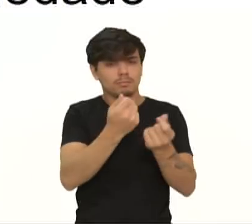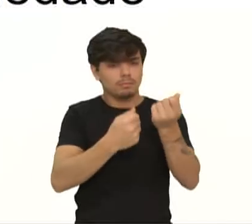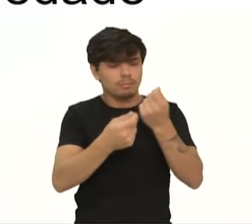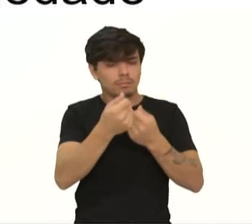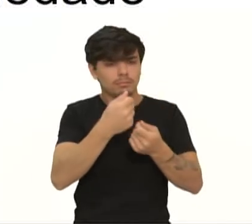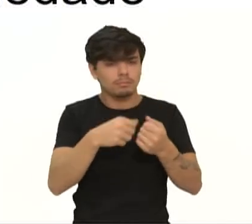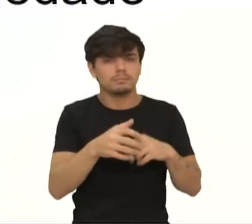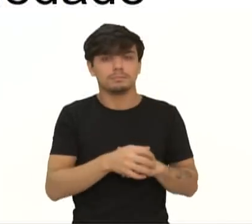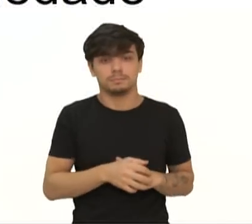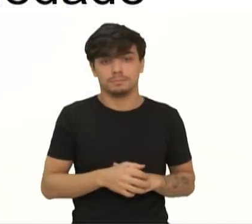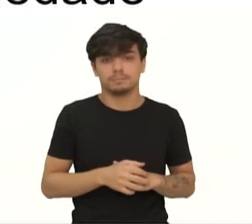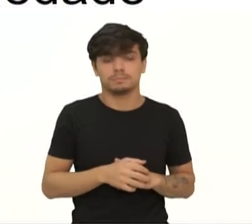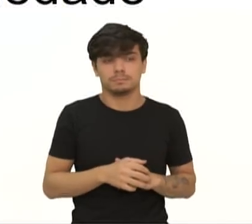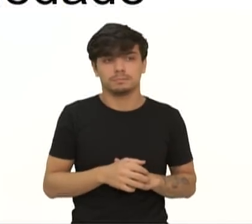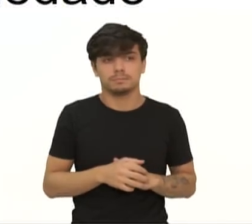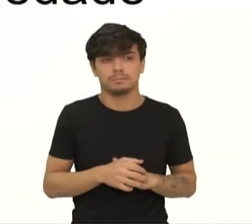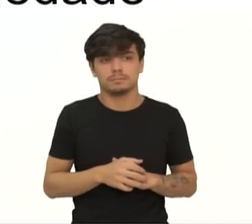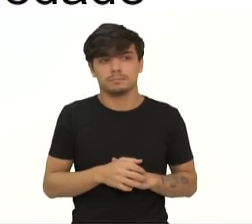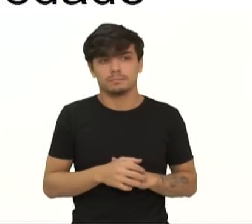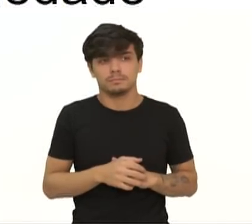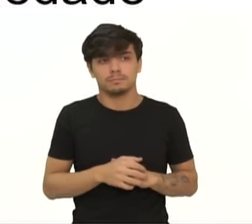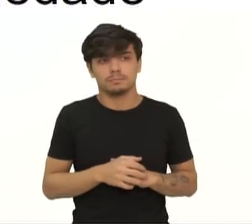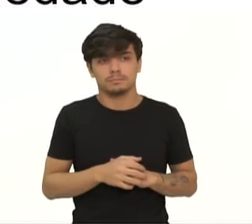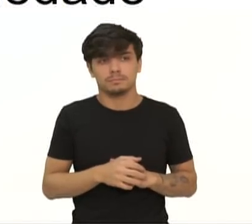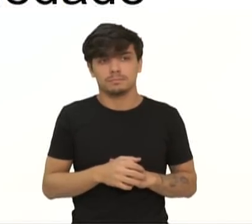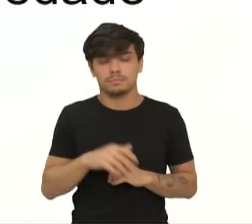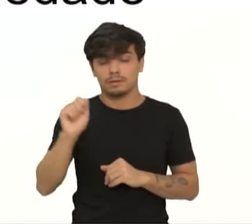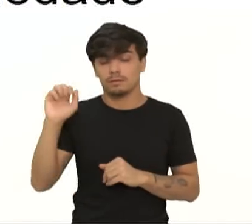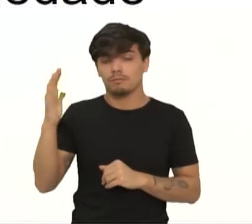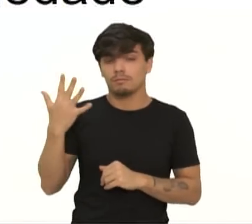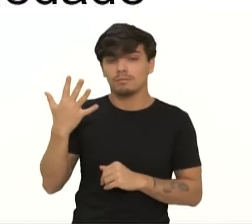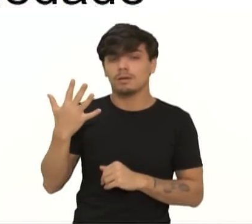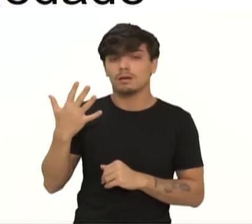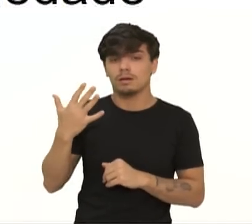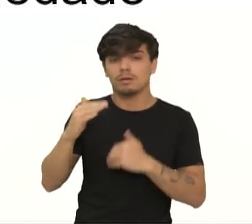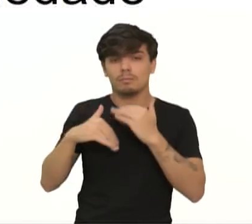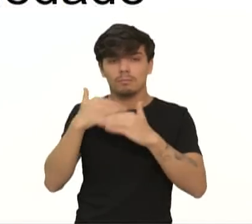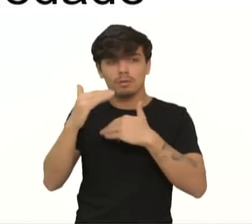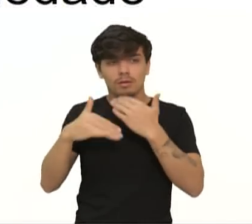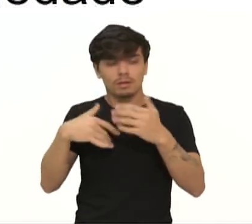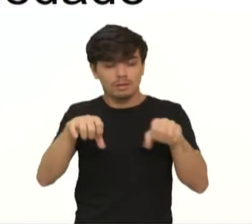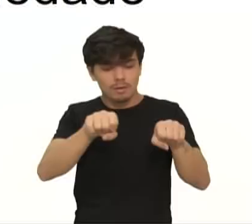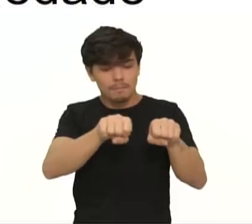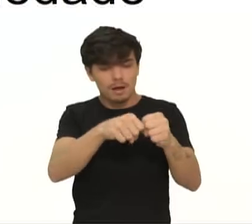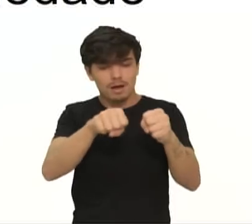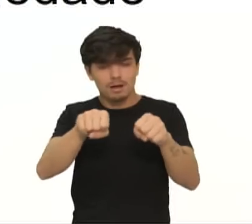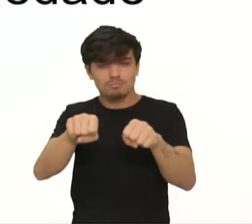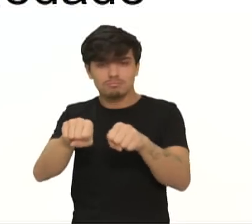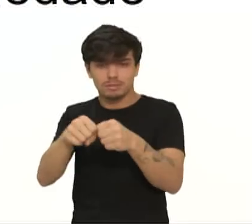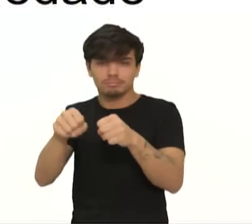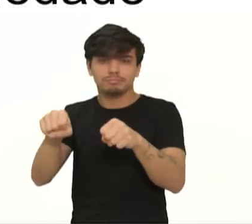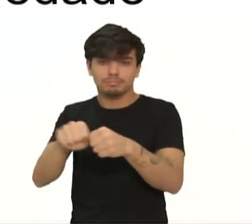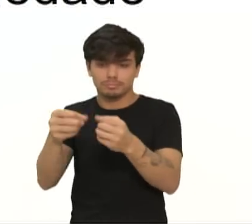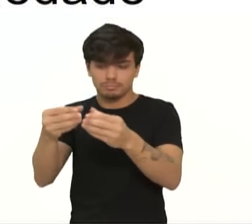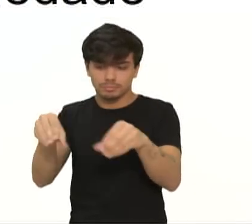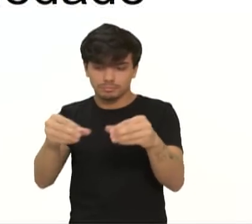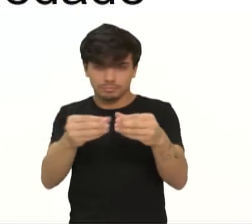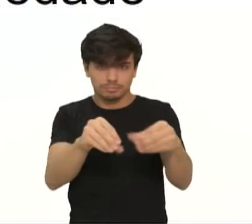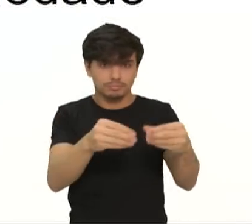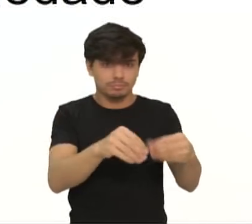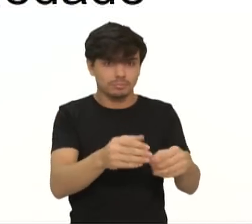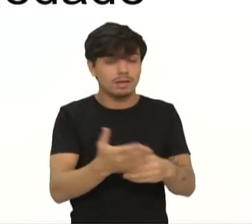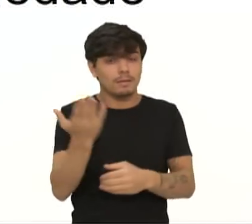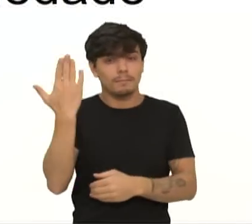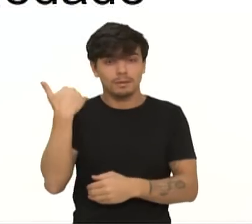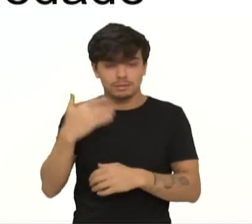mercantilismo, né, são eventos e processos que produziram rupturas, quebras, com o passado medieval.